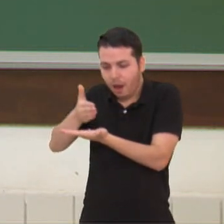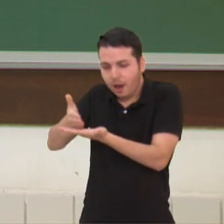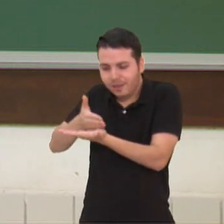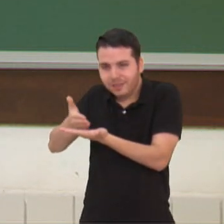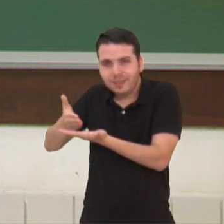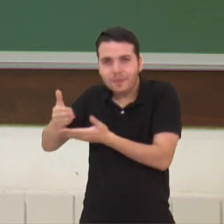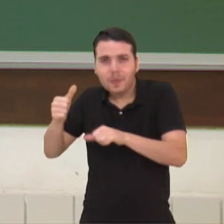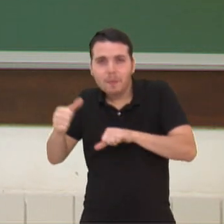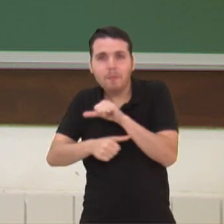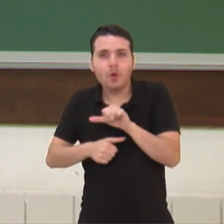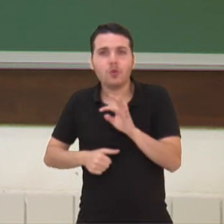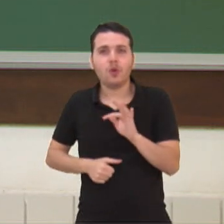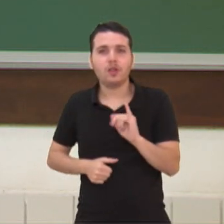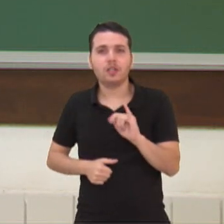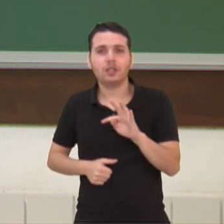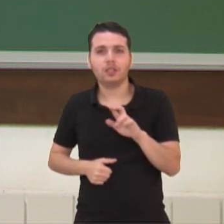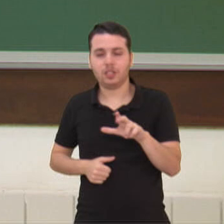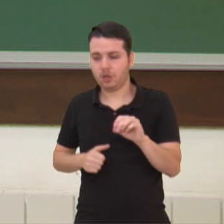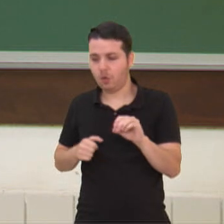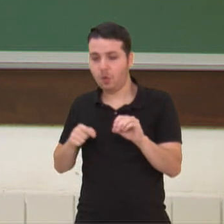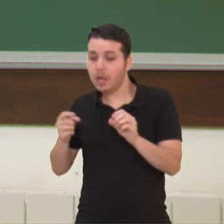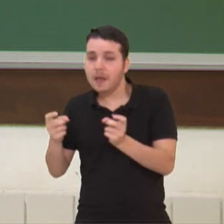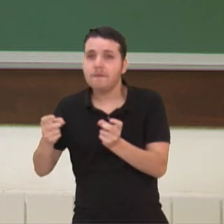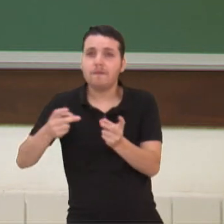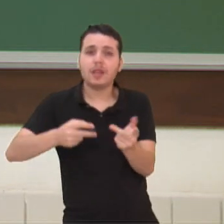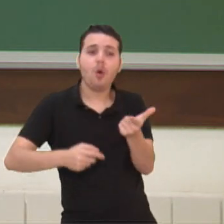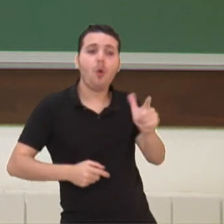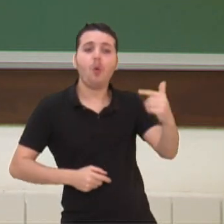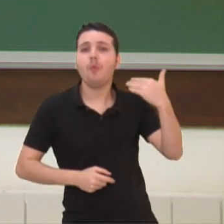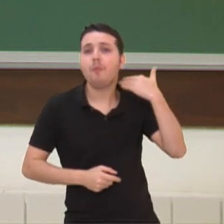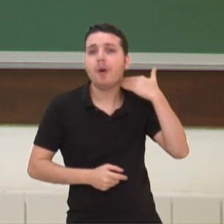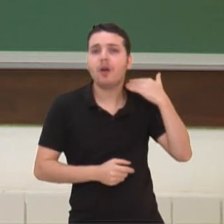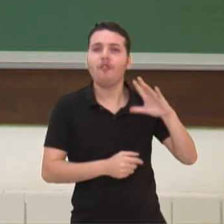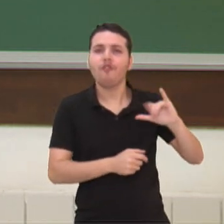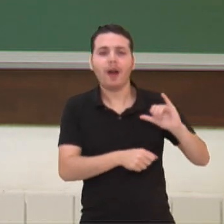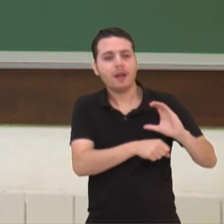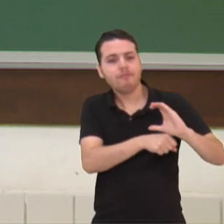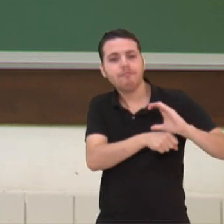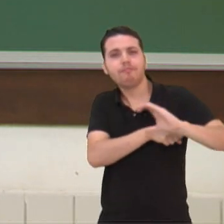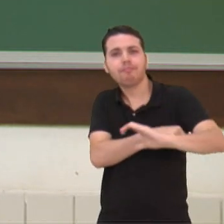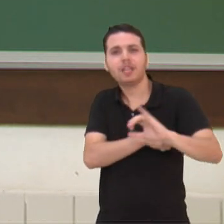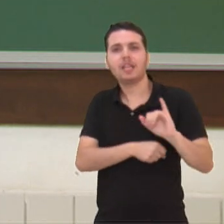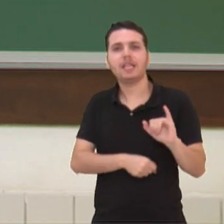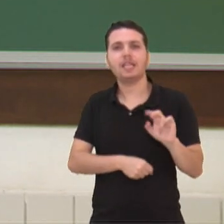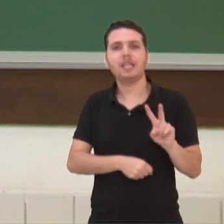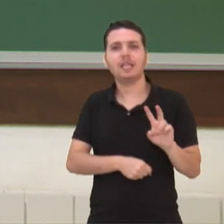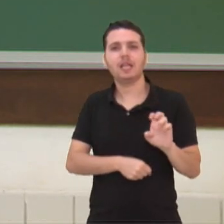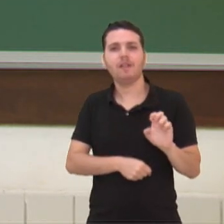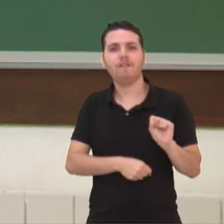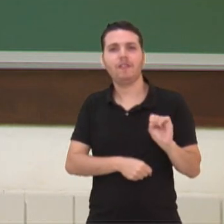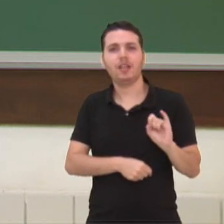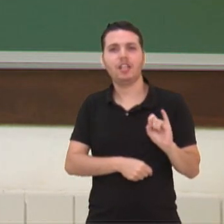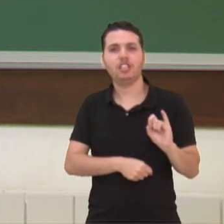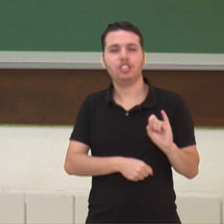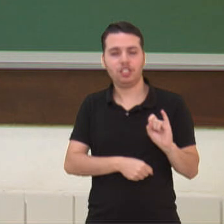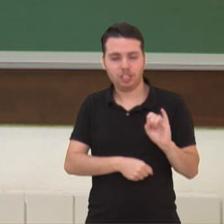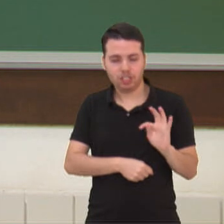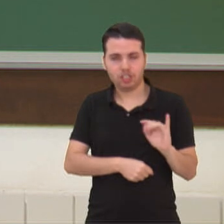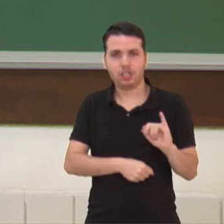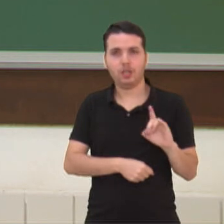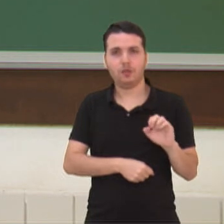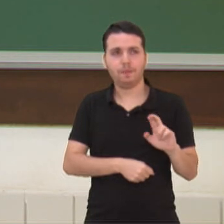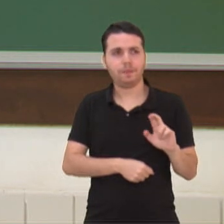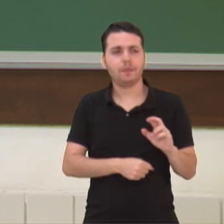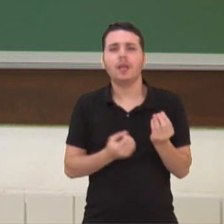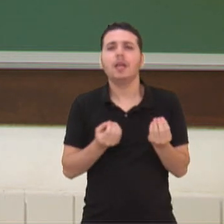vendido para bancos investidores. E aí, nessa sequência, para que eles fizeram isso? Para que essa venda de títulos